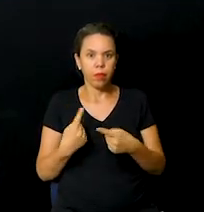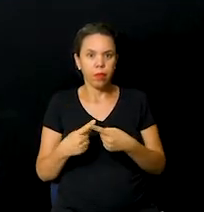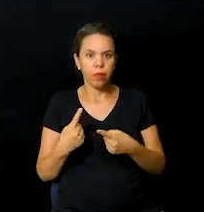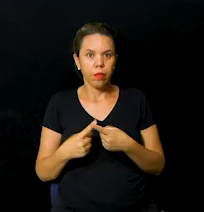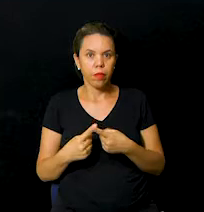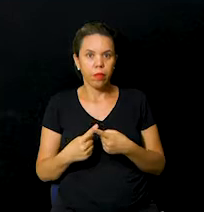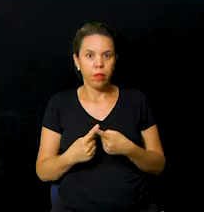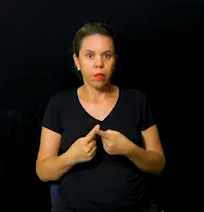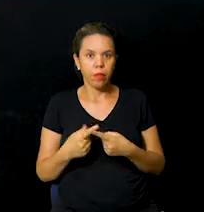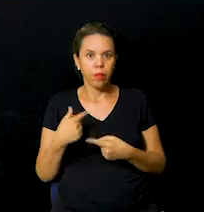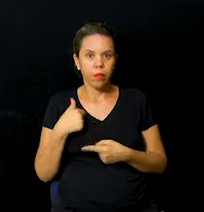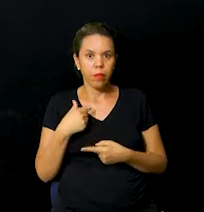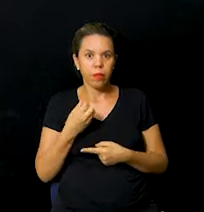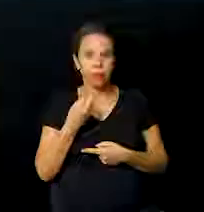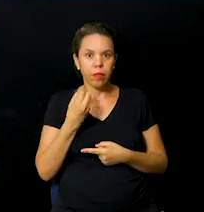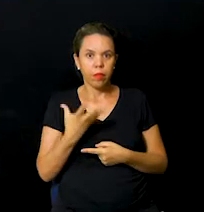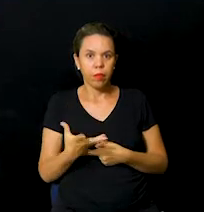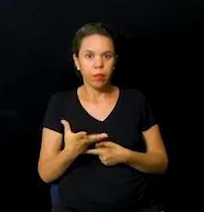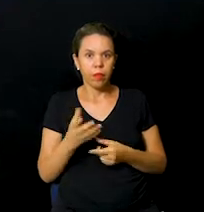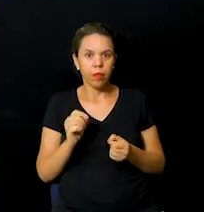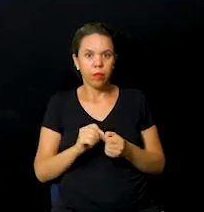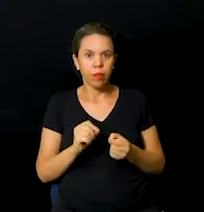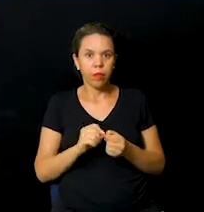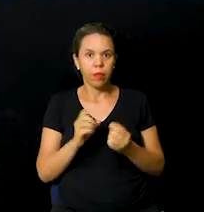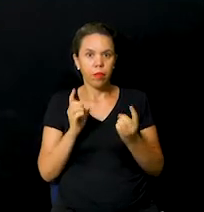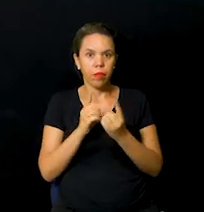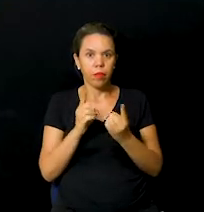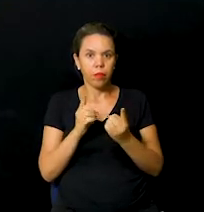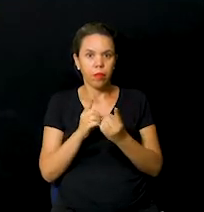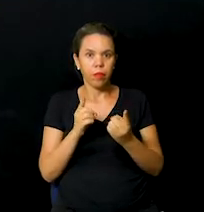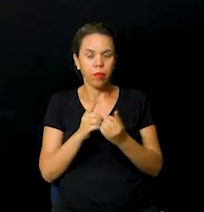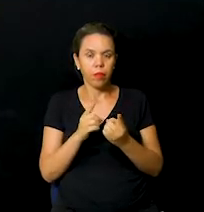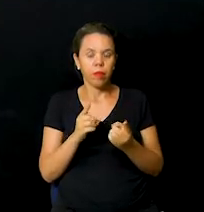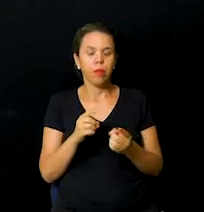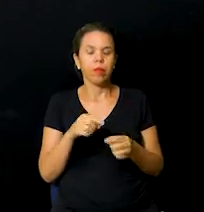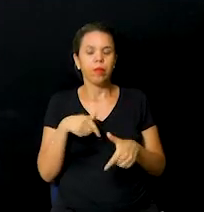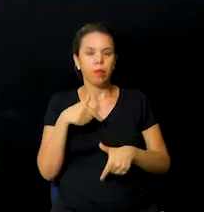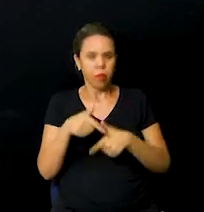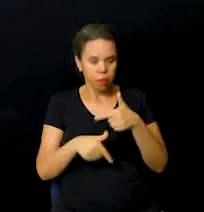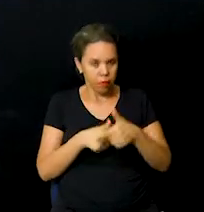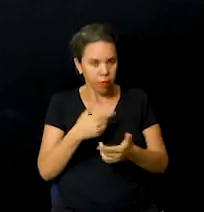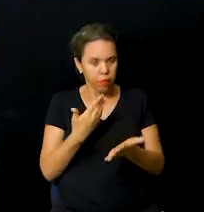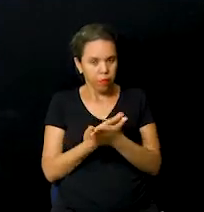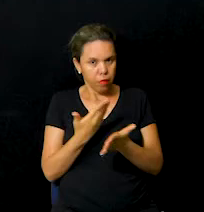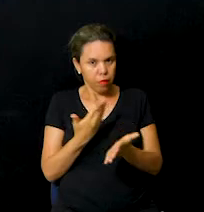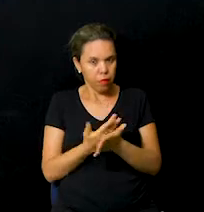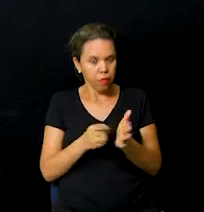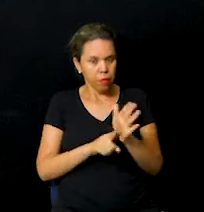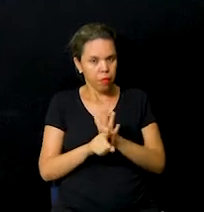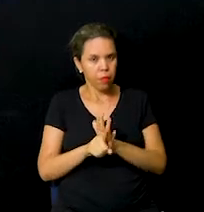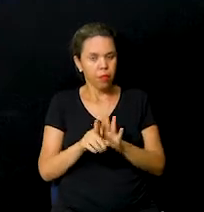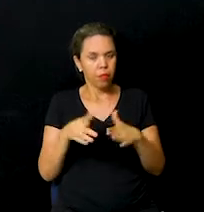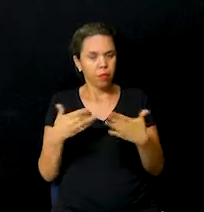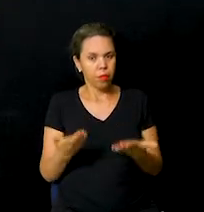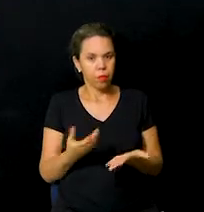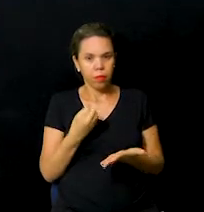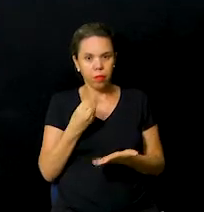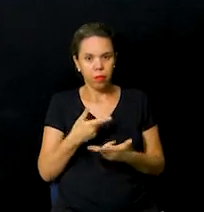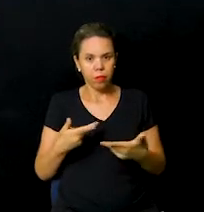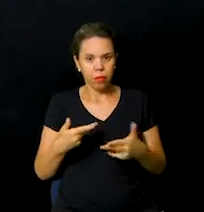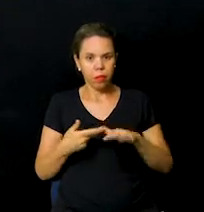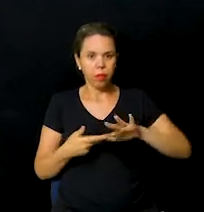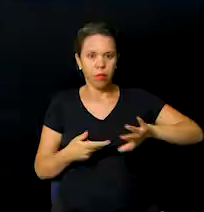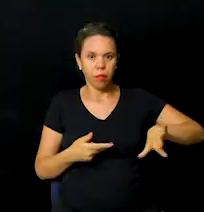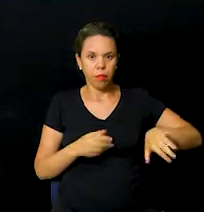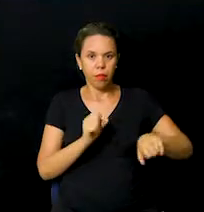porque realmente eu sou muito boa em fazer o atendimento, colocar a mão na massa, estudar, mas quando a gente é muito boa numa